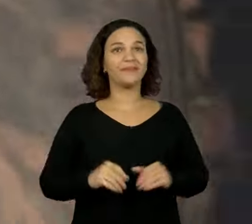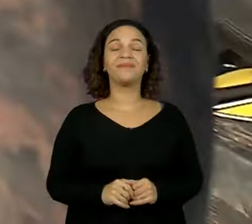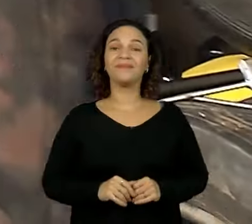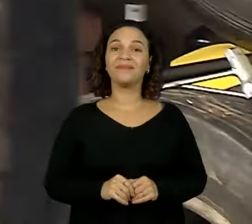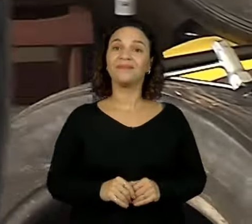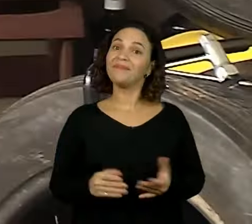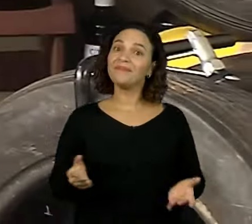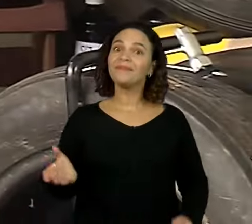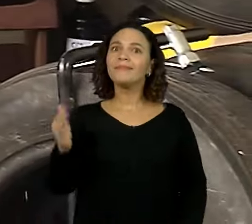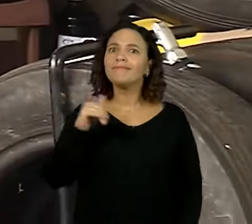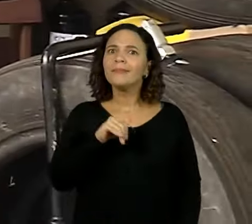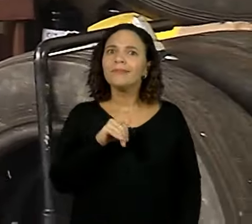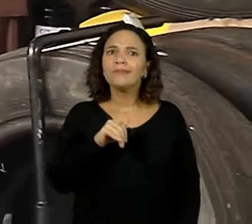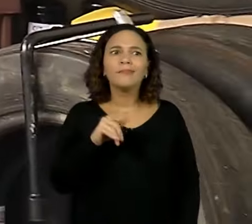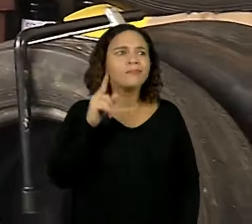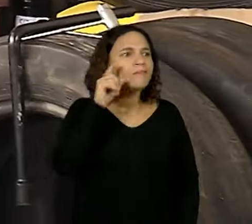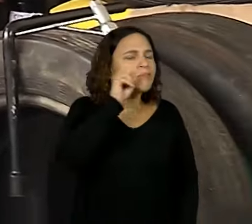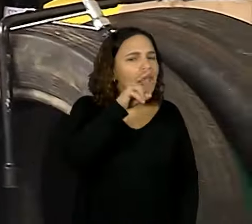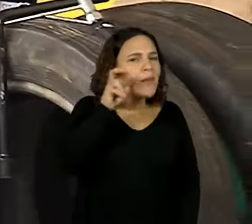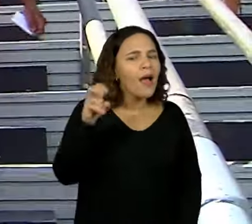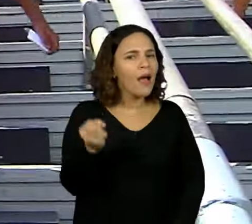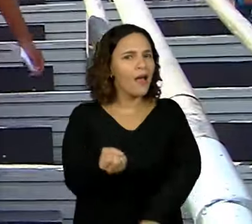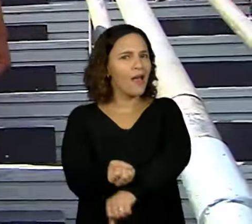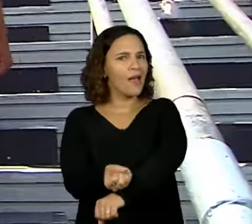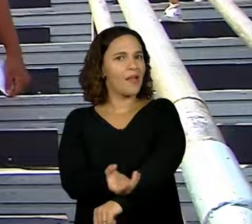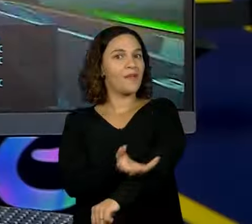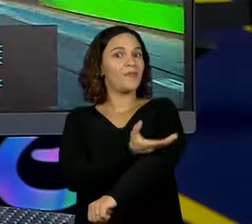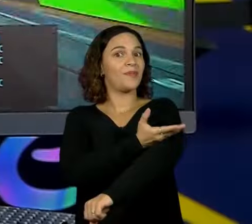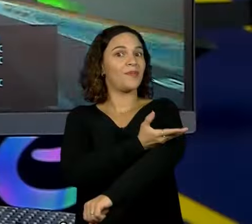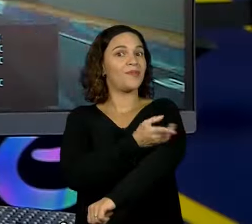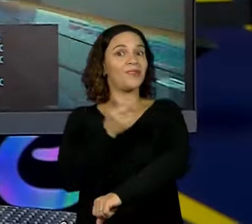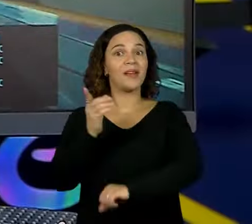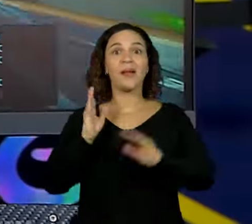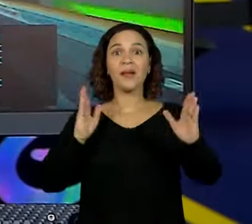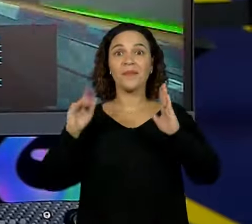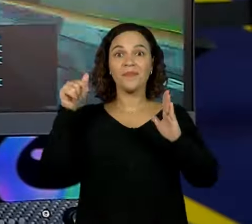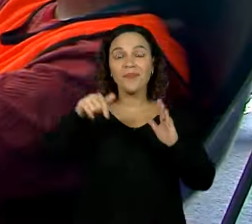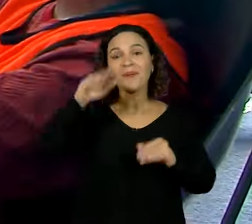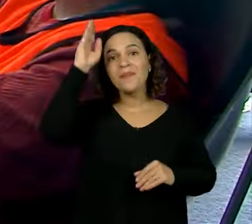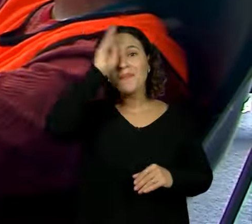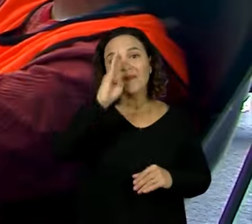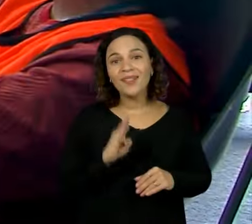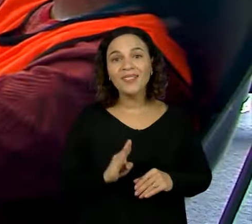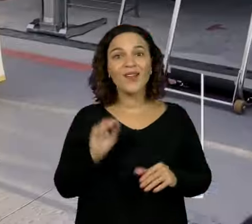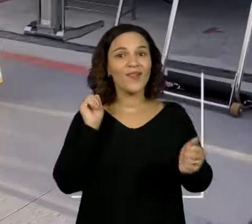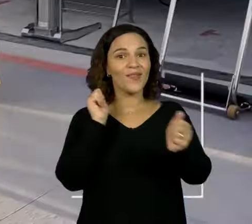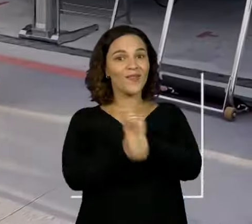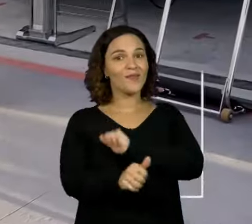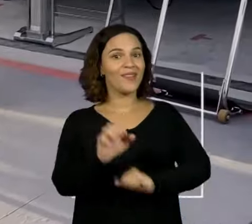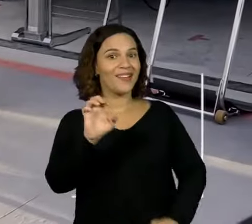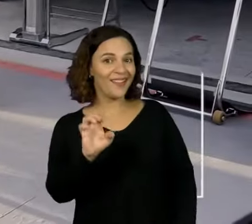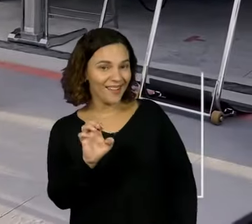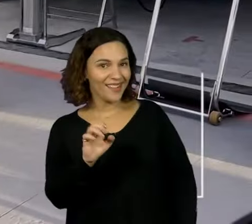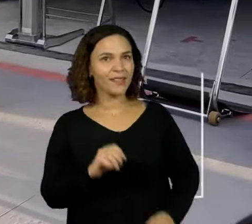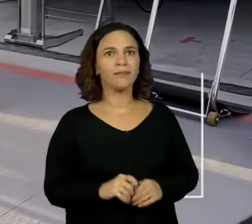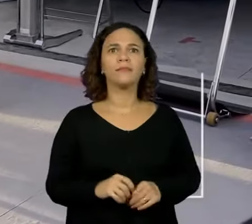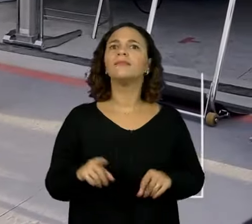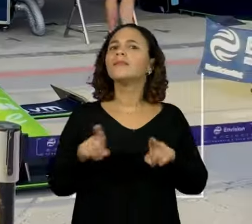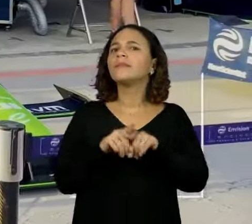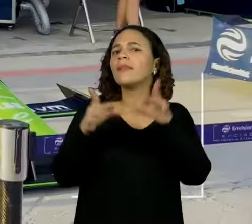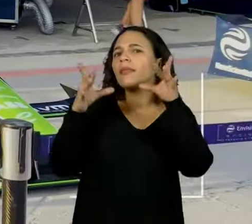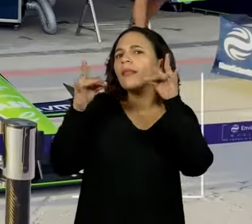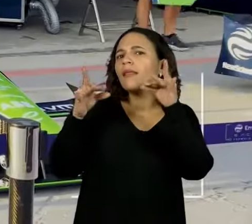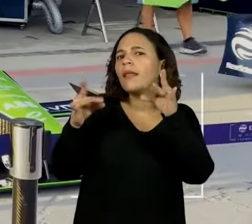Vamos acompanhar todas as emoções da etapa brasileira da Fórmula E. E ó, tudo sob